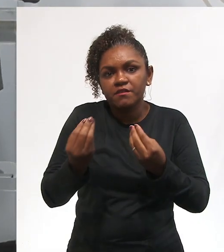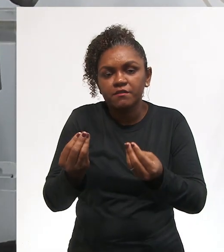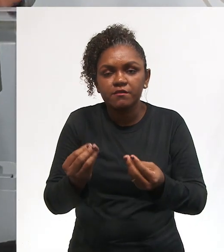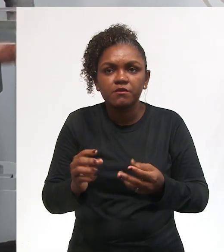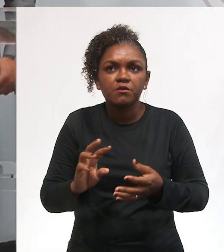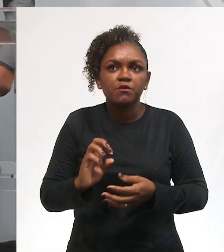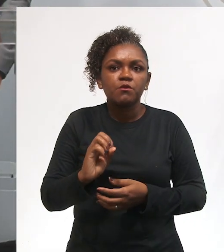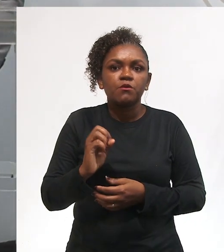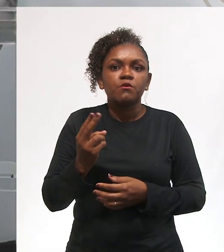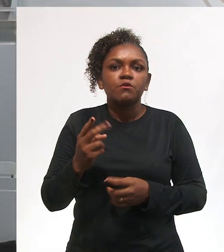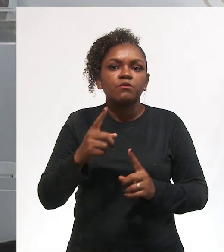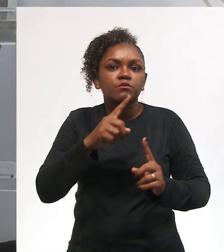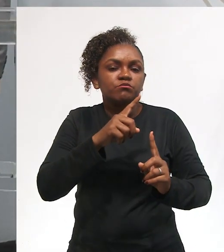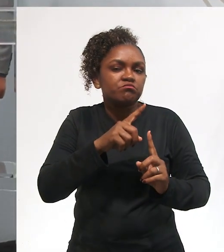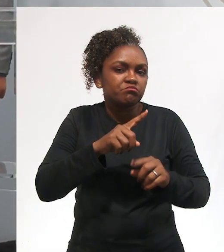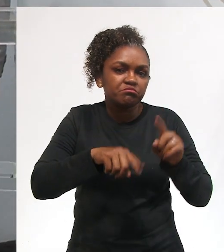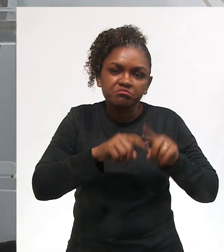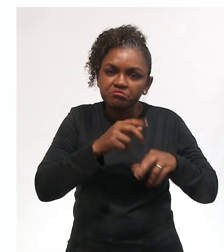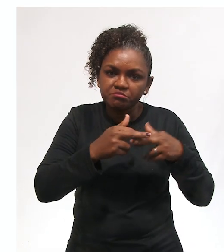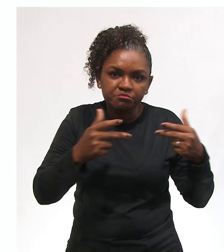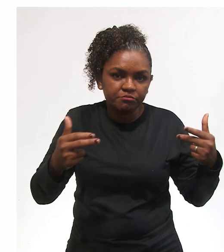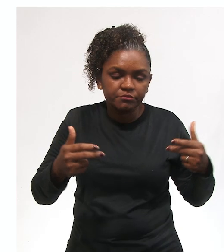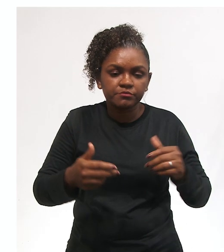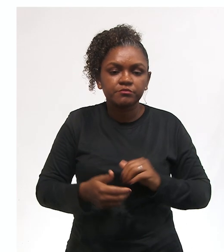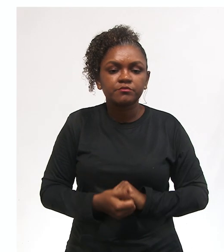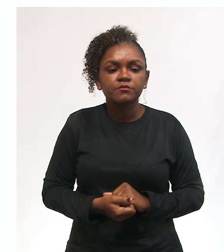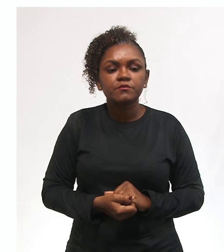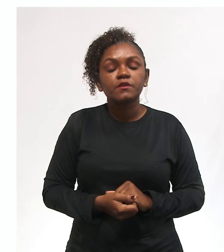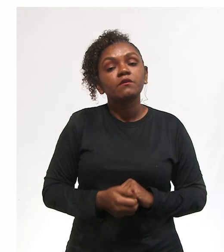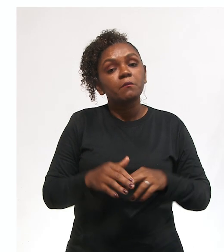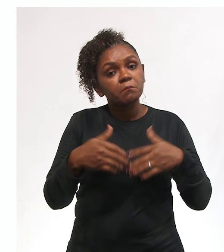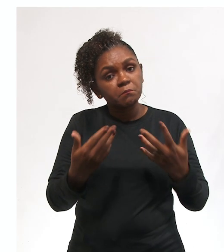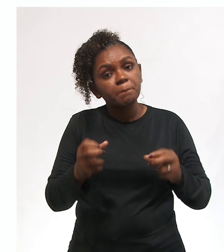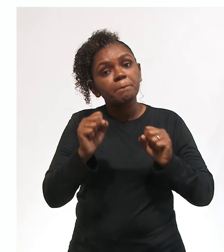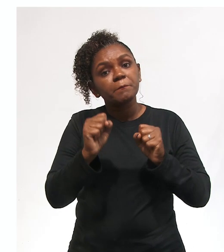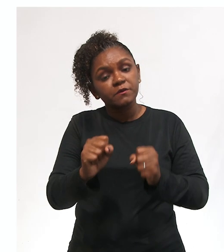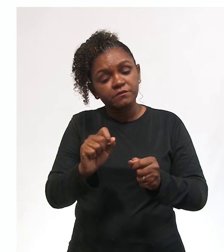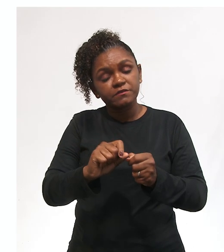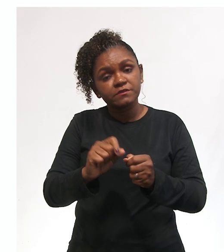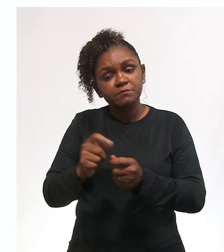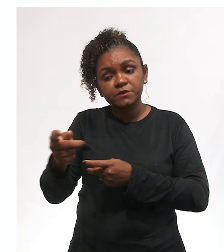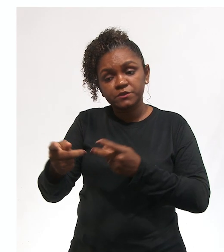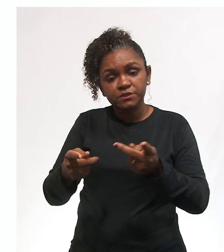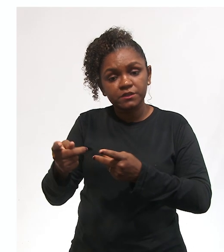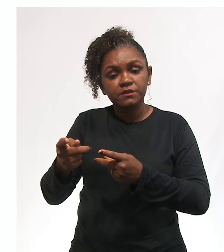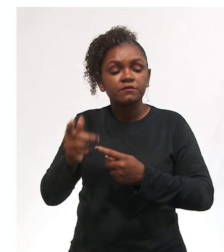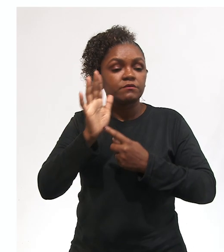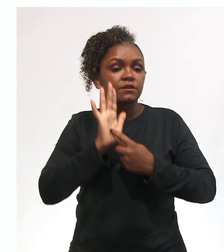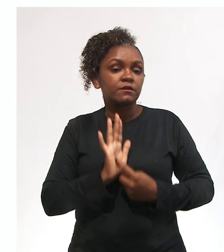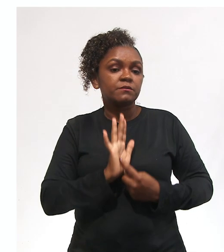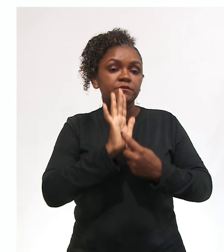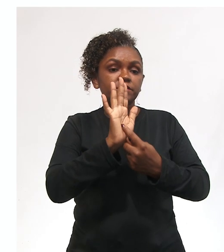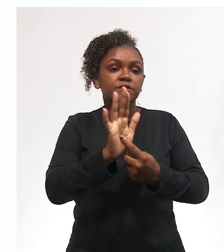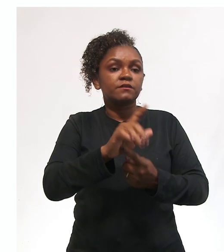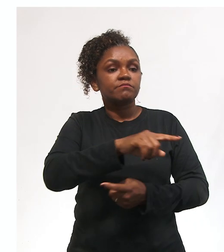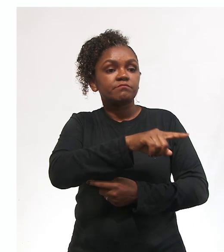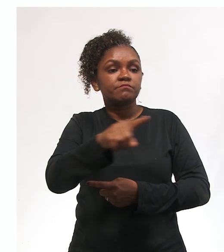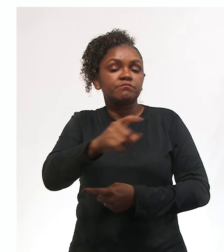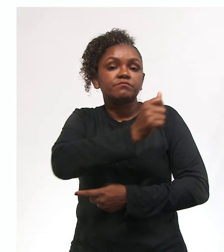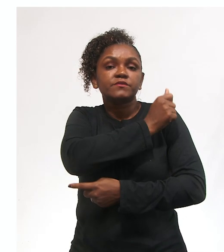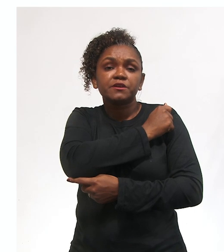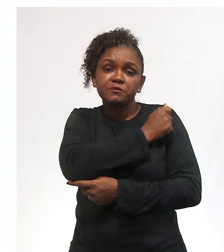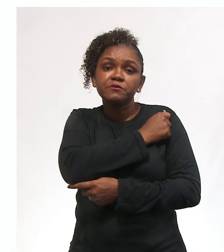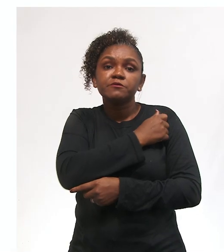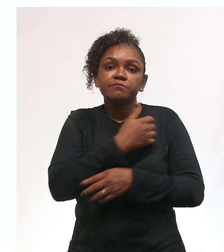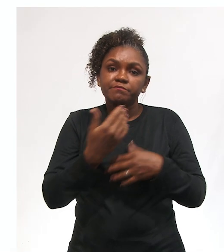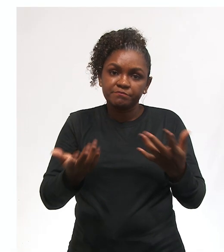trazer elementos. Então, você pode pegar algum projeto e apresentar para a turma e trazer aqueles elementos para a